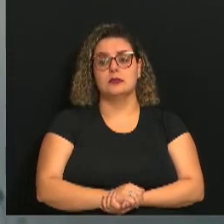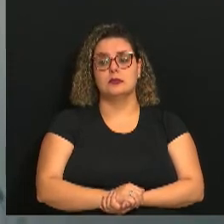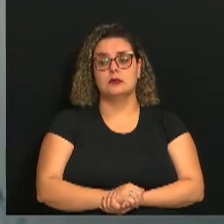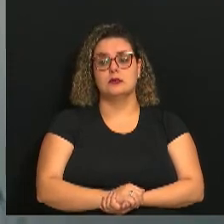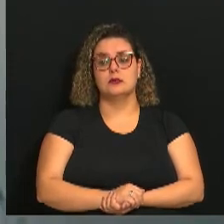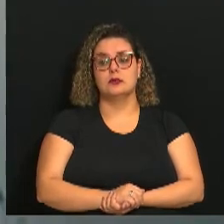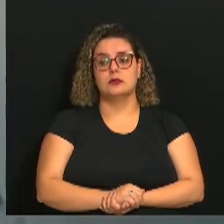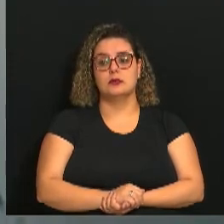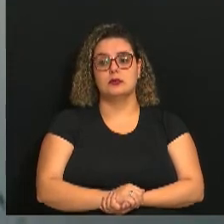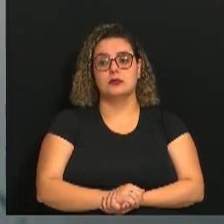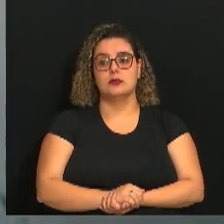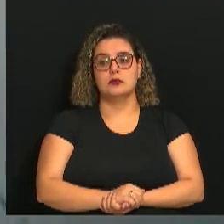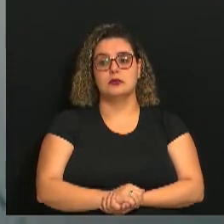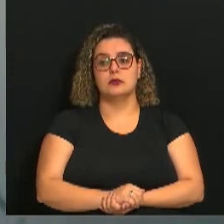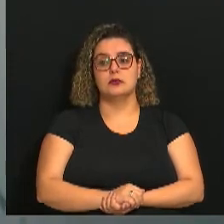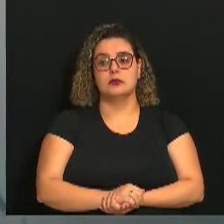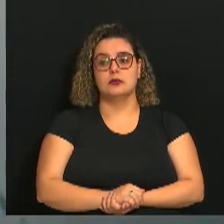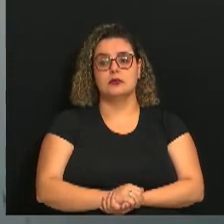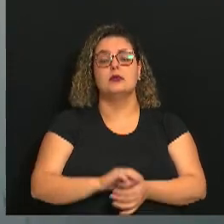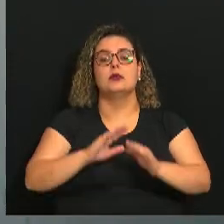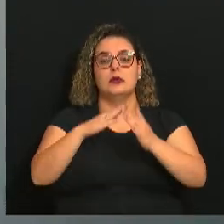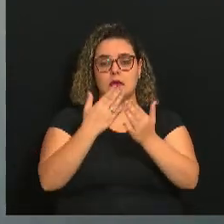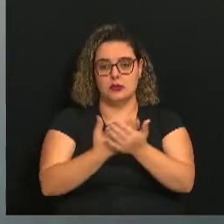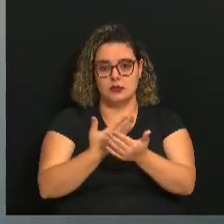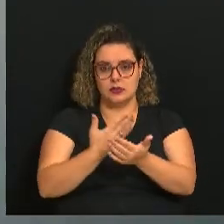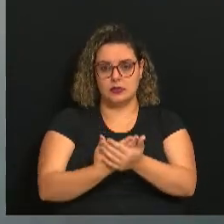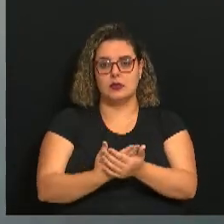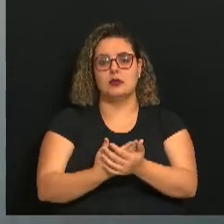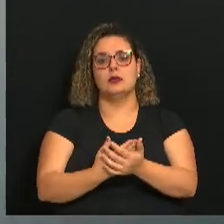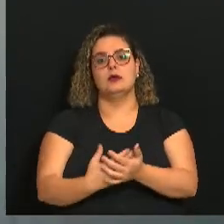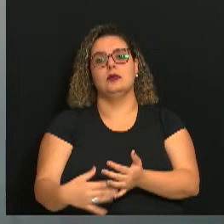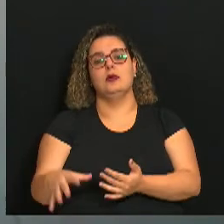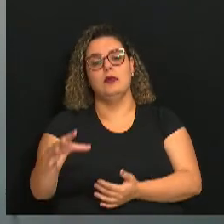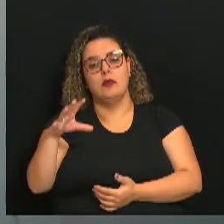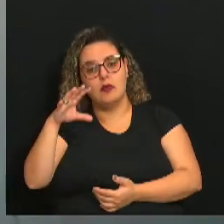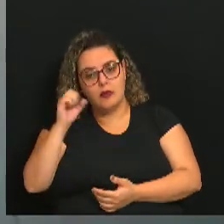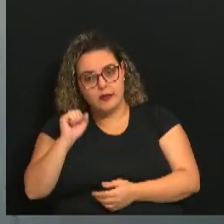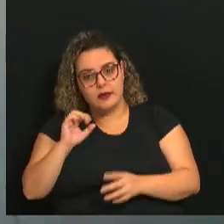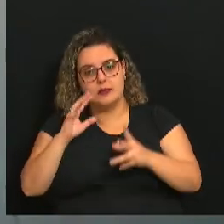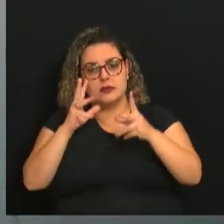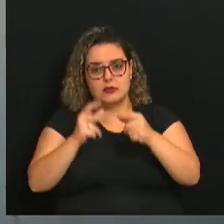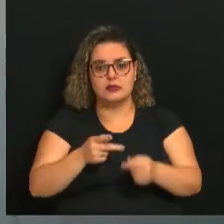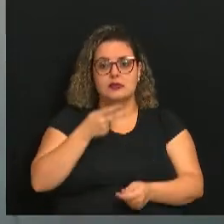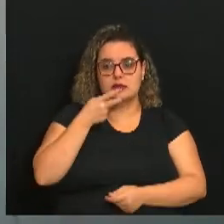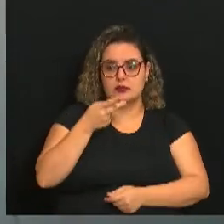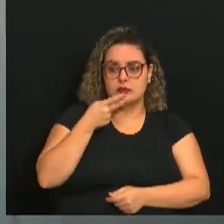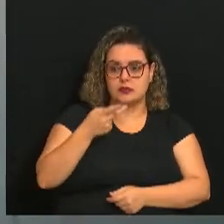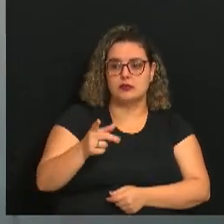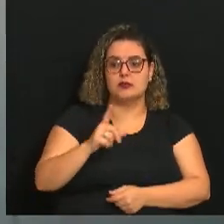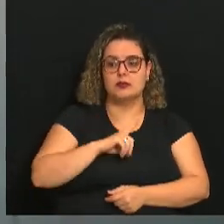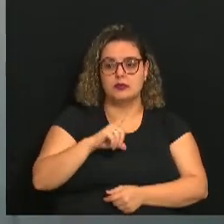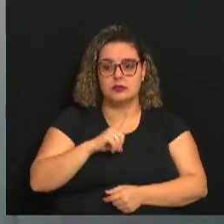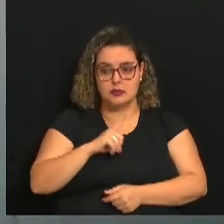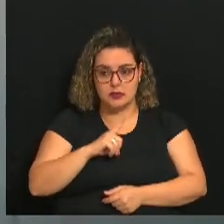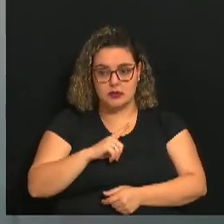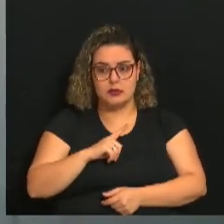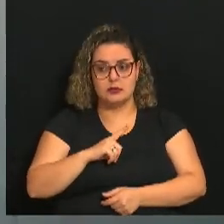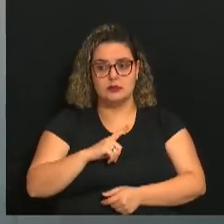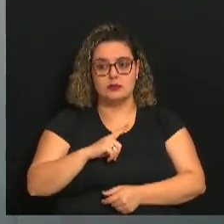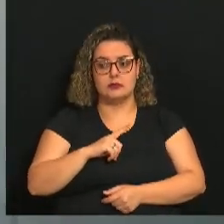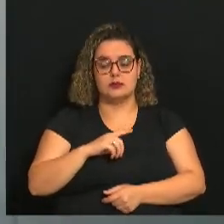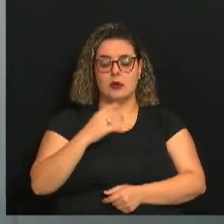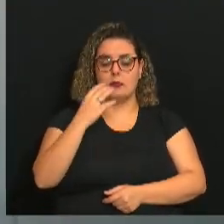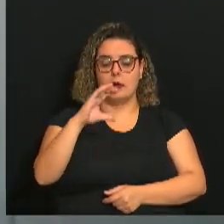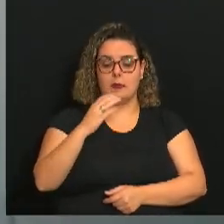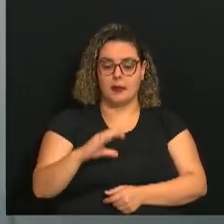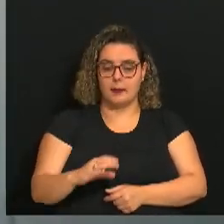e a gente ouve muita escola nisso aí, a gente tem como colocar o máximo ali para que